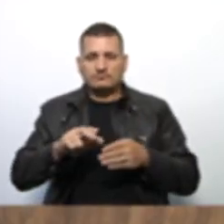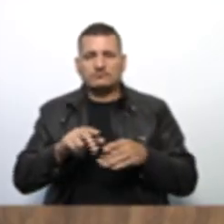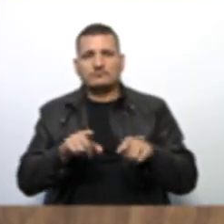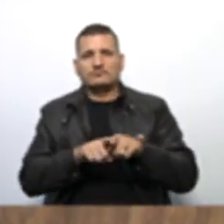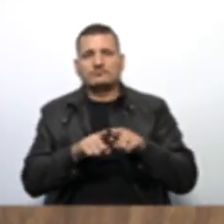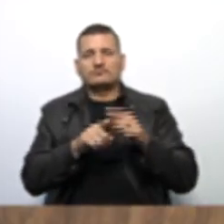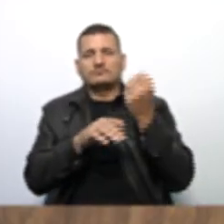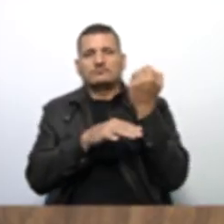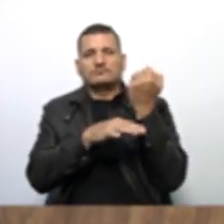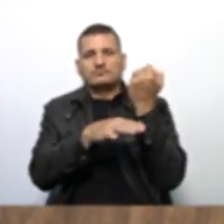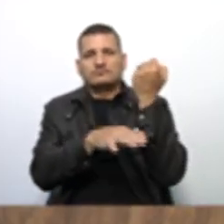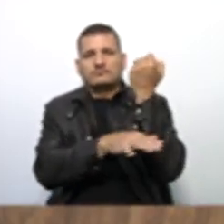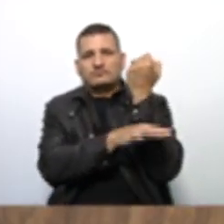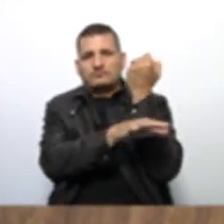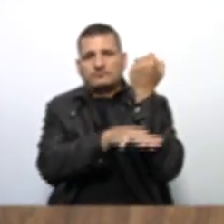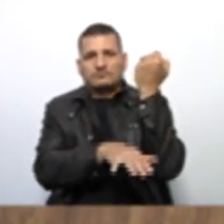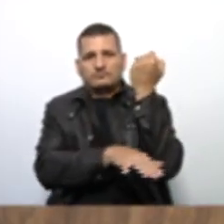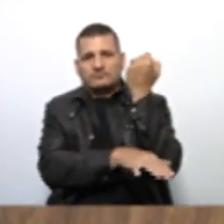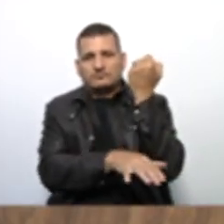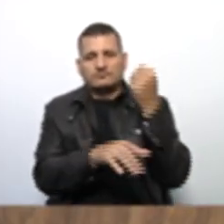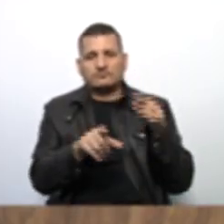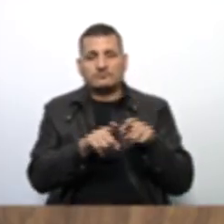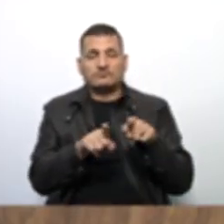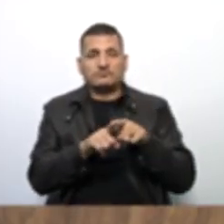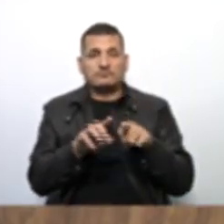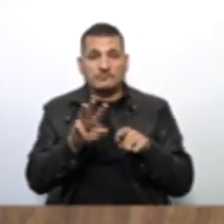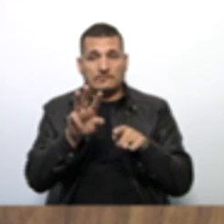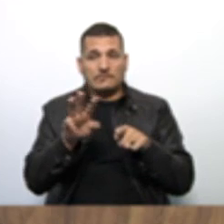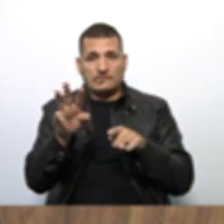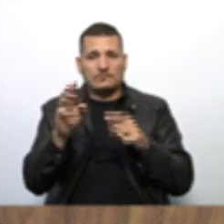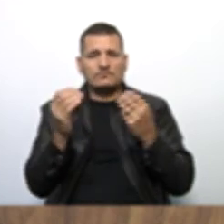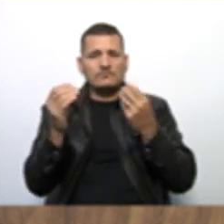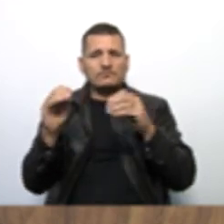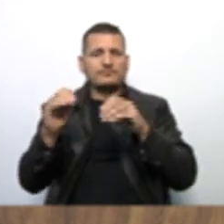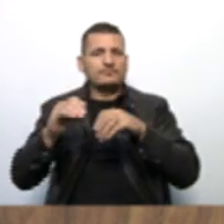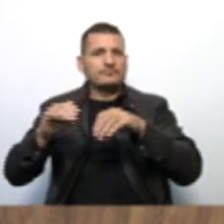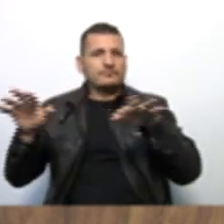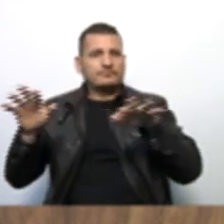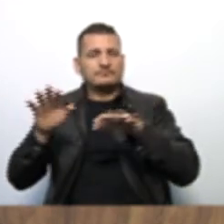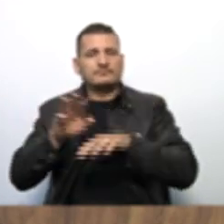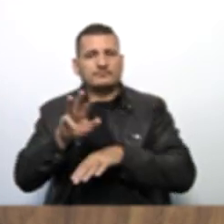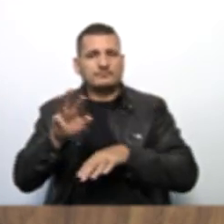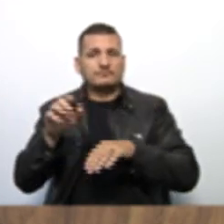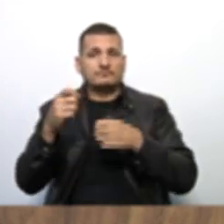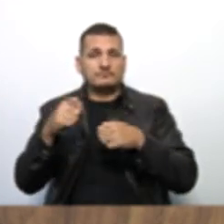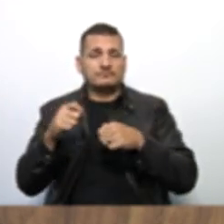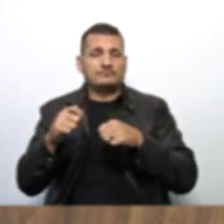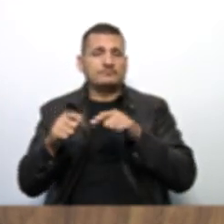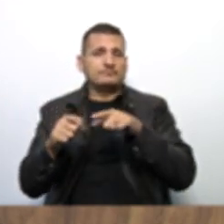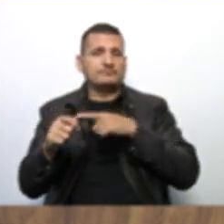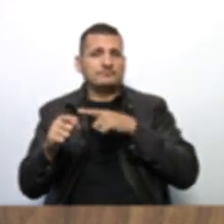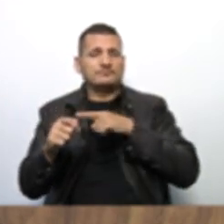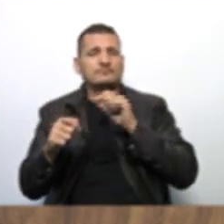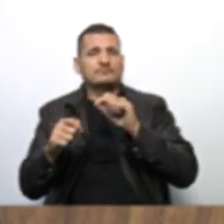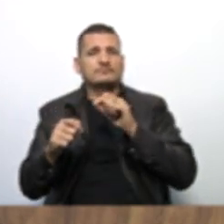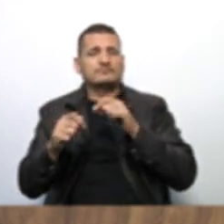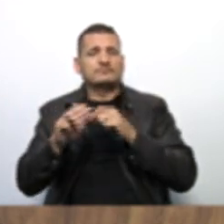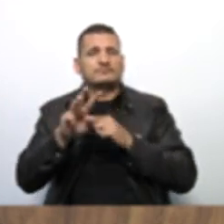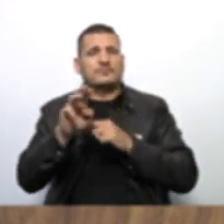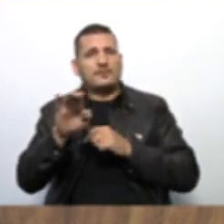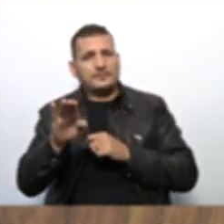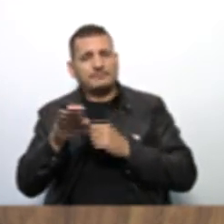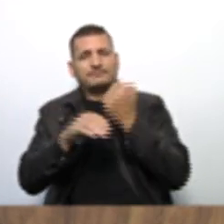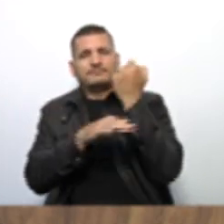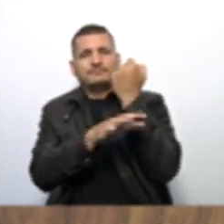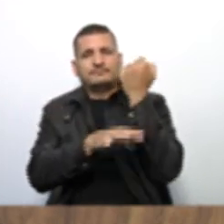servidores, questão de servidores. Quando a gente publica um site na internet, a gente tem que oferecer o serviço web, tem que montar um servidor